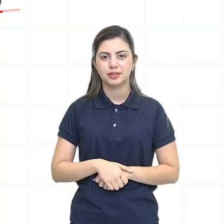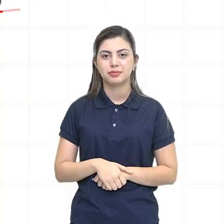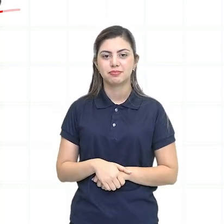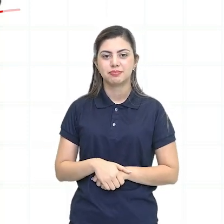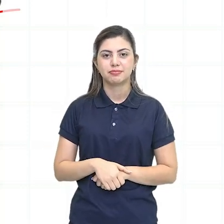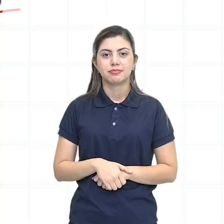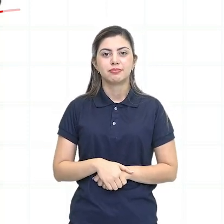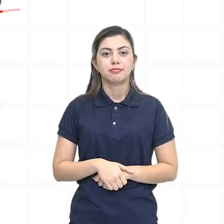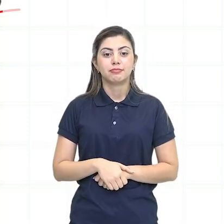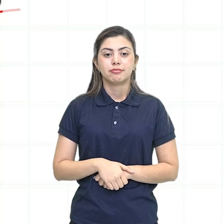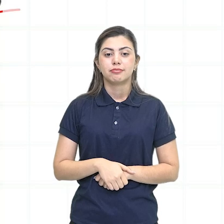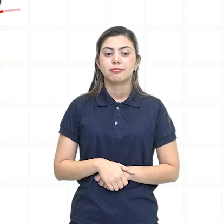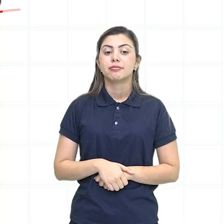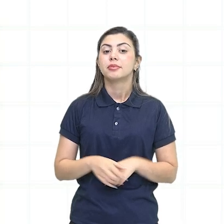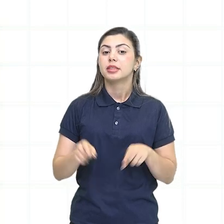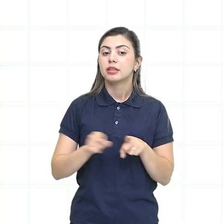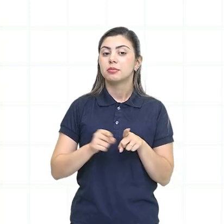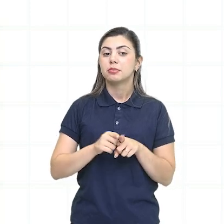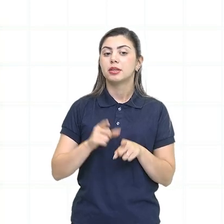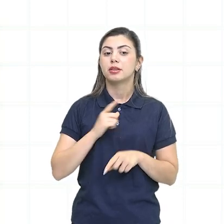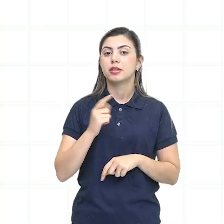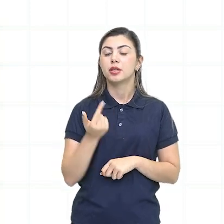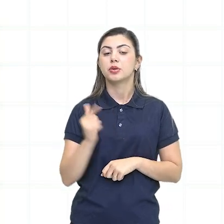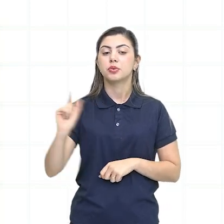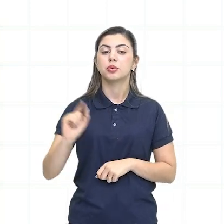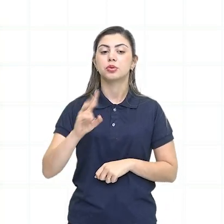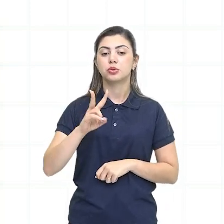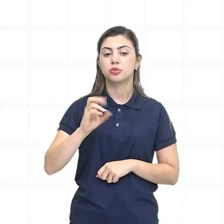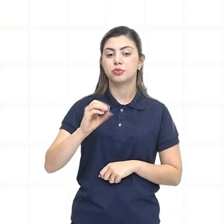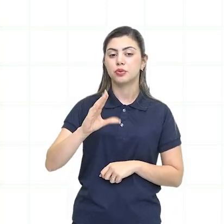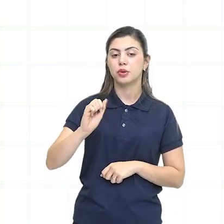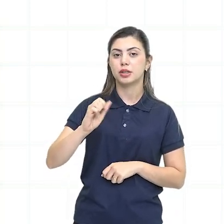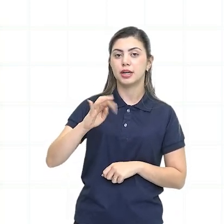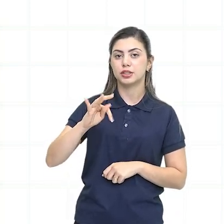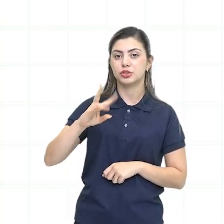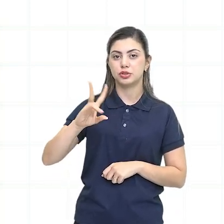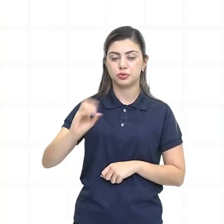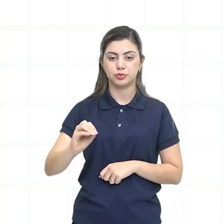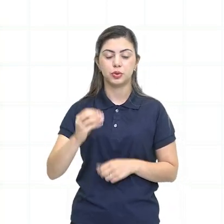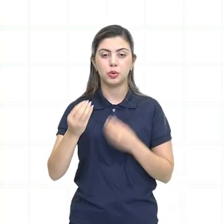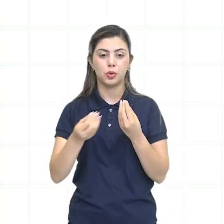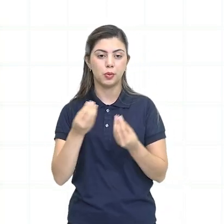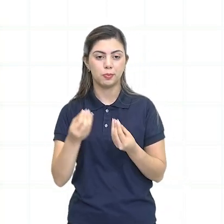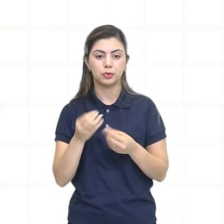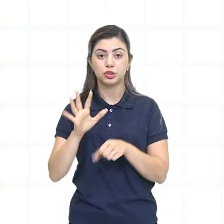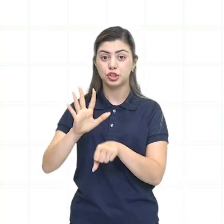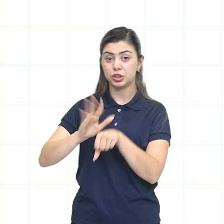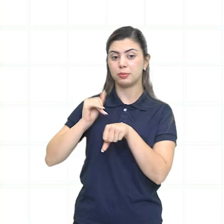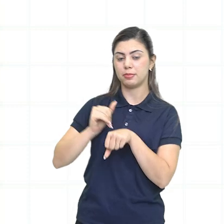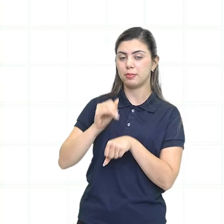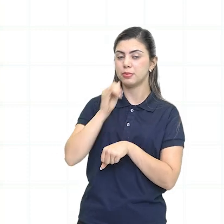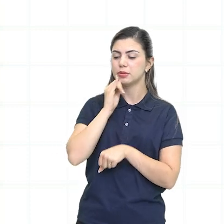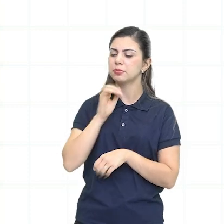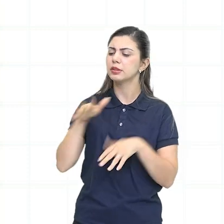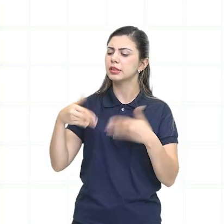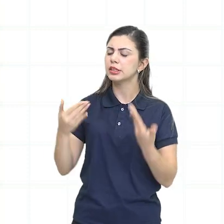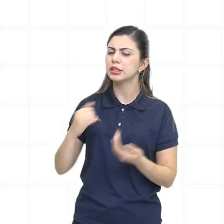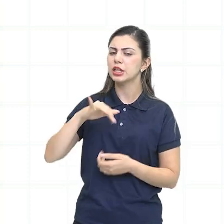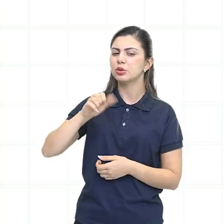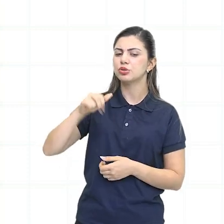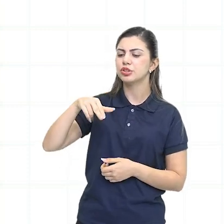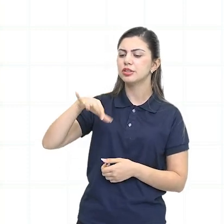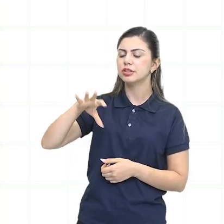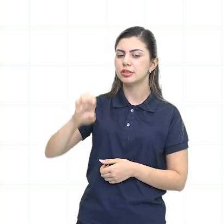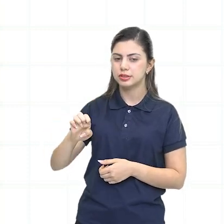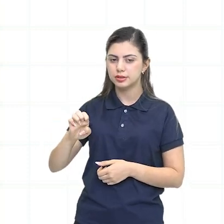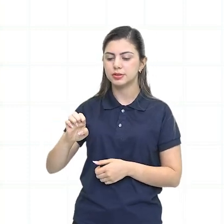Temos mais para indicar o vocativo. Veja só. Então, Janice, não há